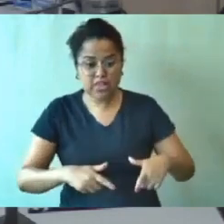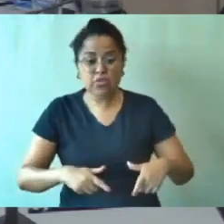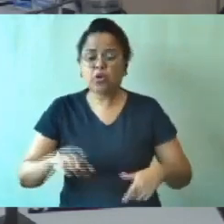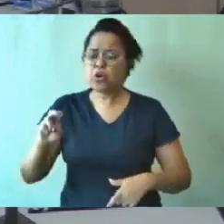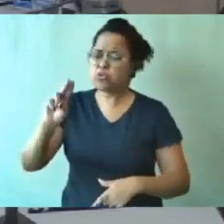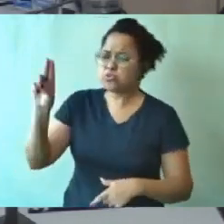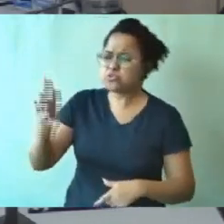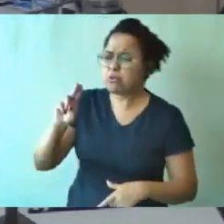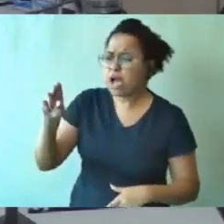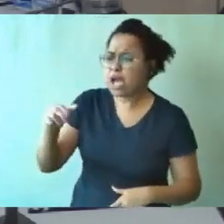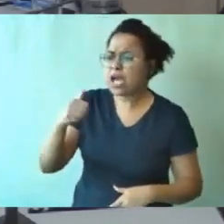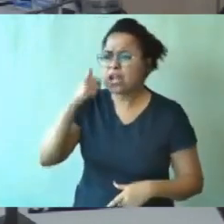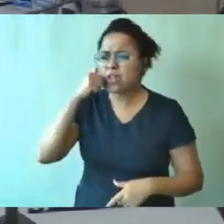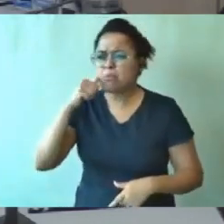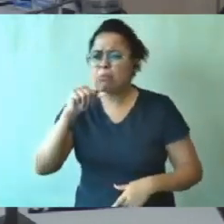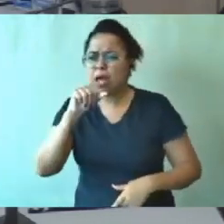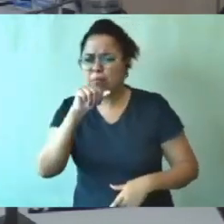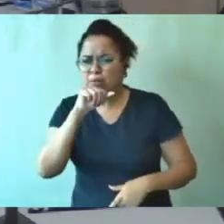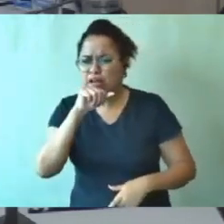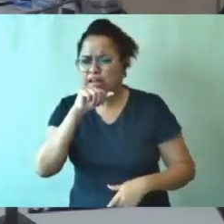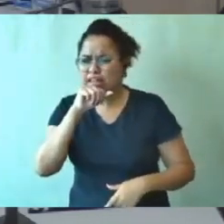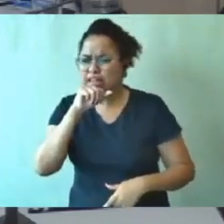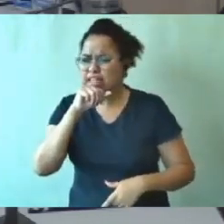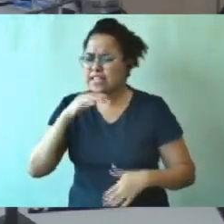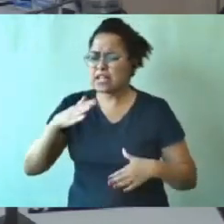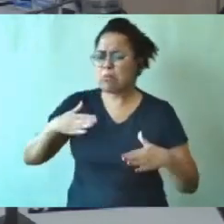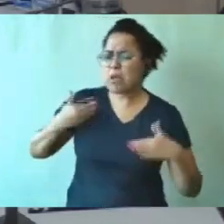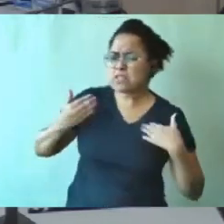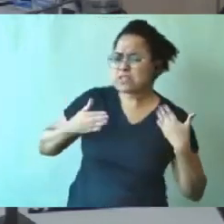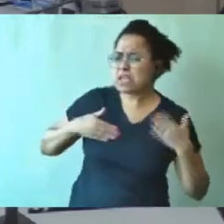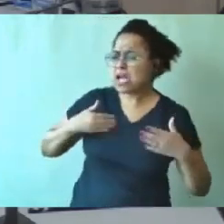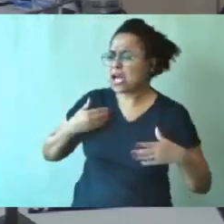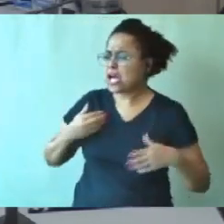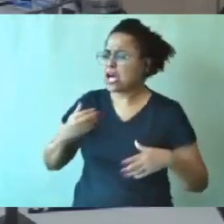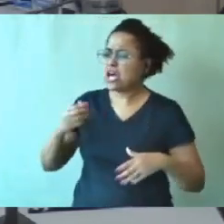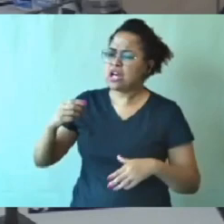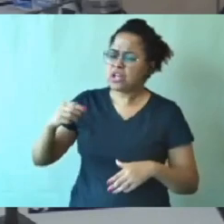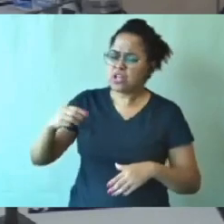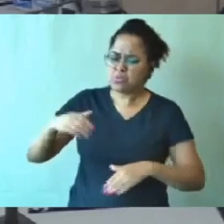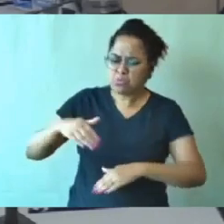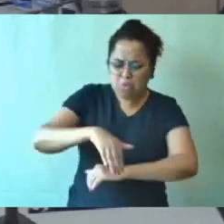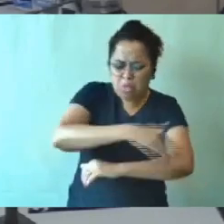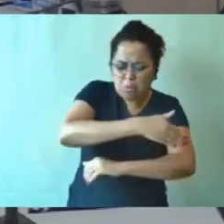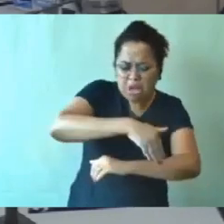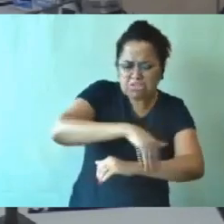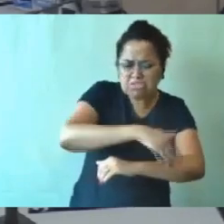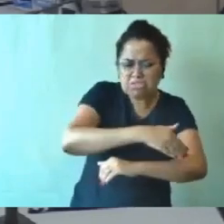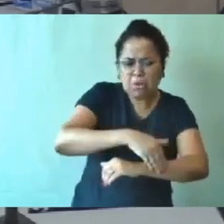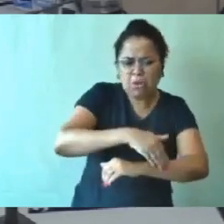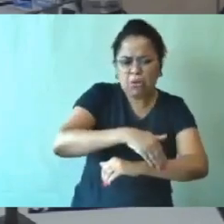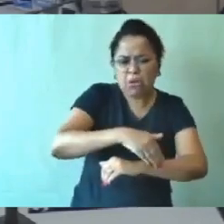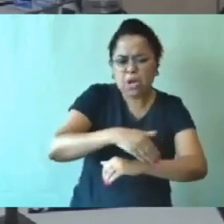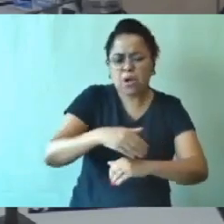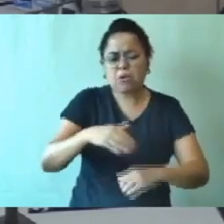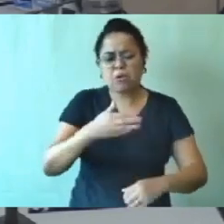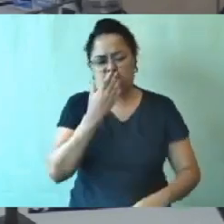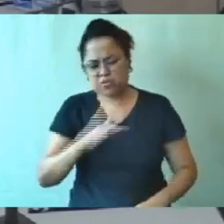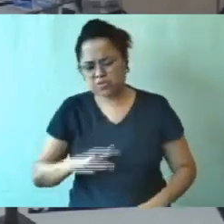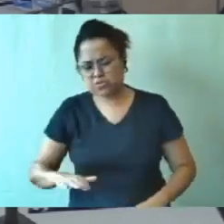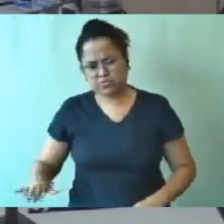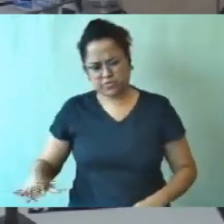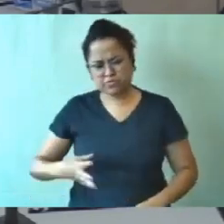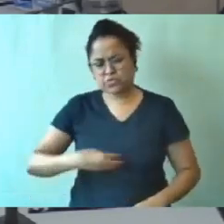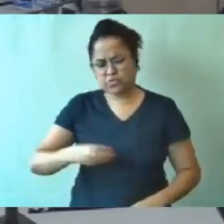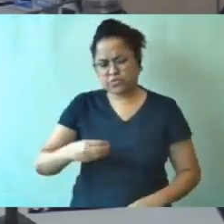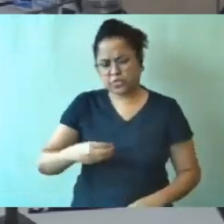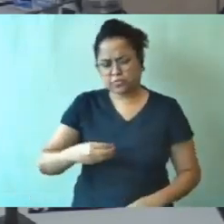ali no passeio com uma criança, né, correndo o risco de perder a vida porque um ônibus não está tendo condições de circular. Às vezes,